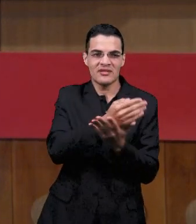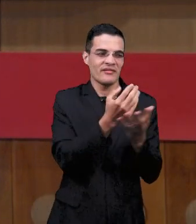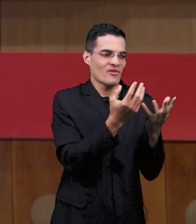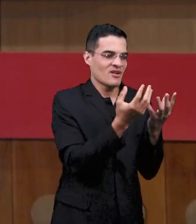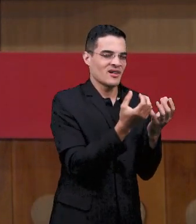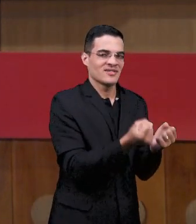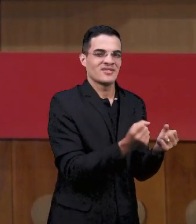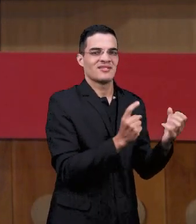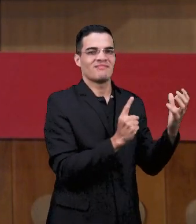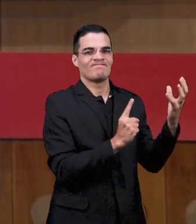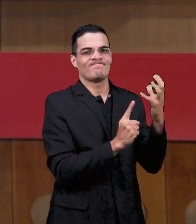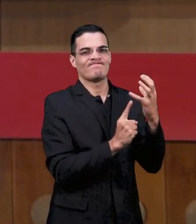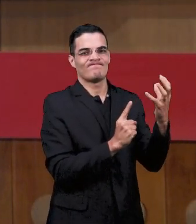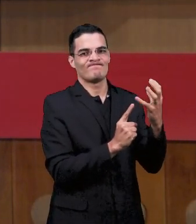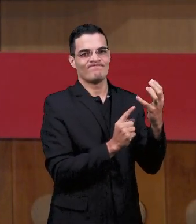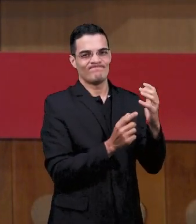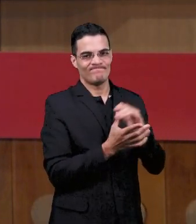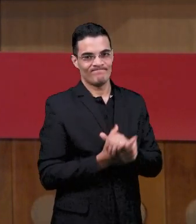Então,